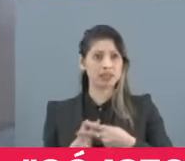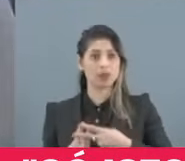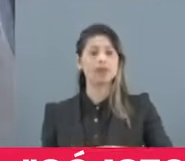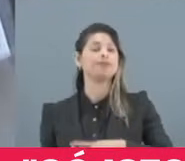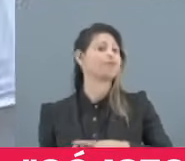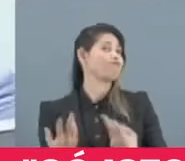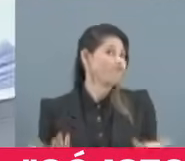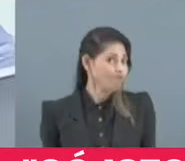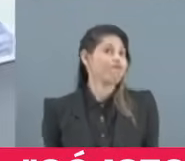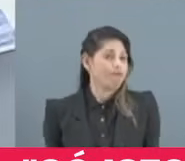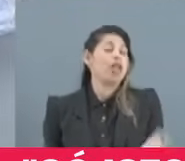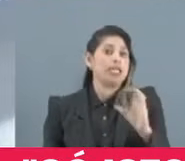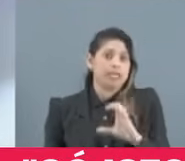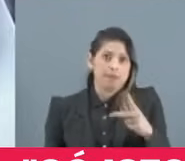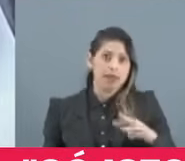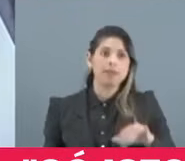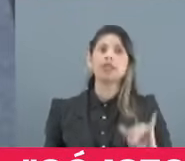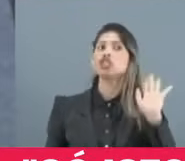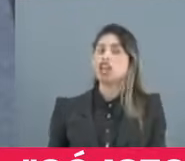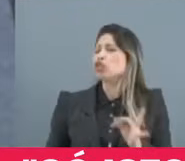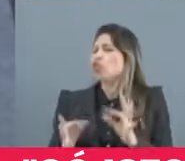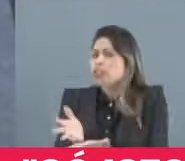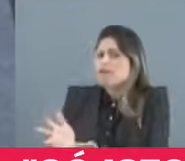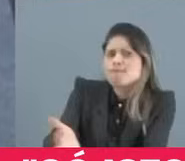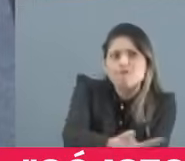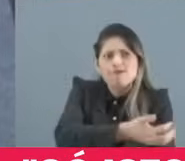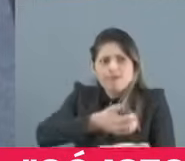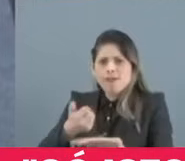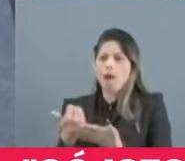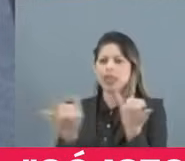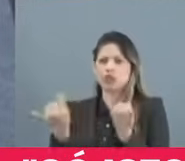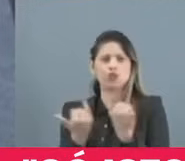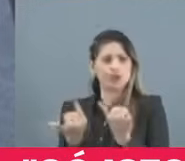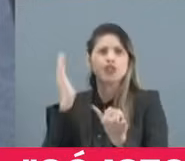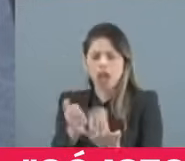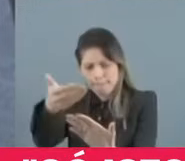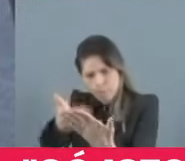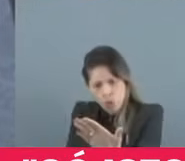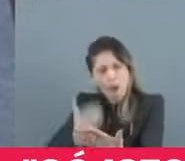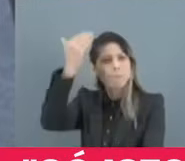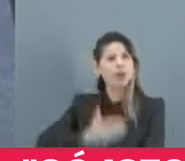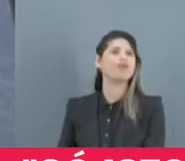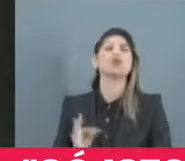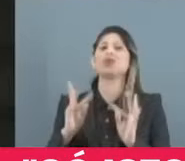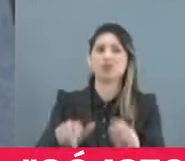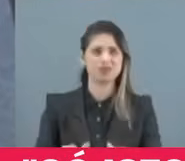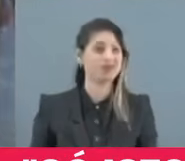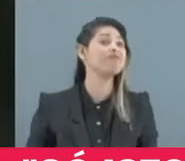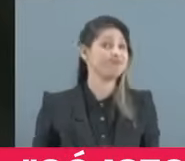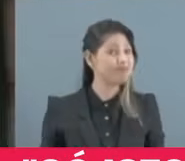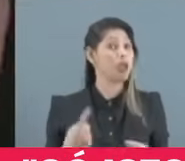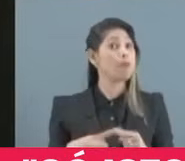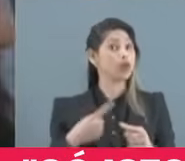Essa CPMI, nesse depoimento e em tudo que já foi coletado, as provas são contundentes. Por prova tanto de natureza objetiva, como com